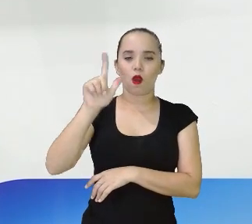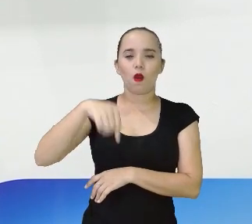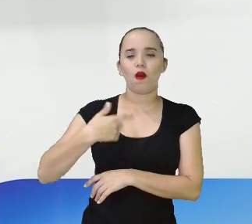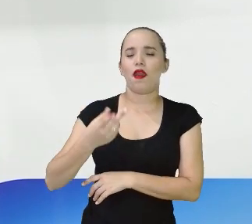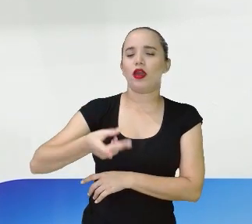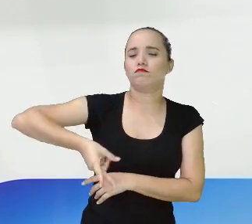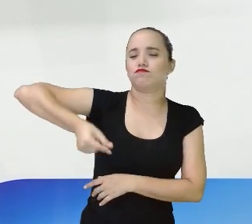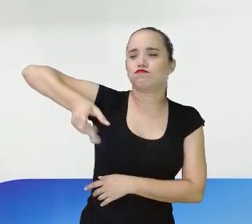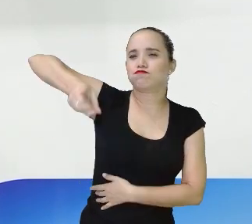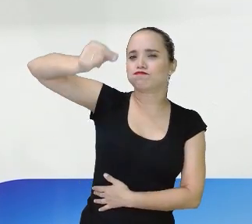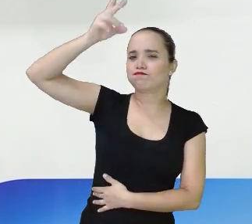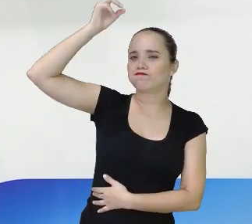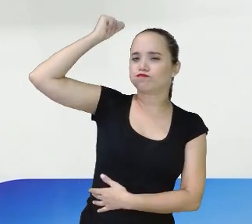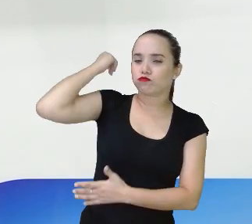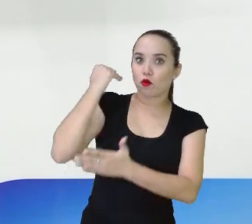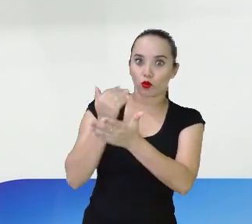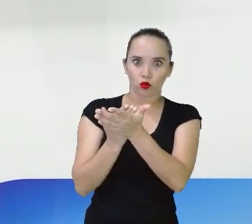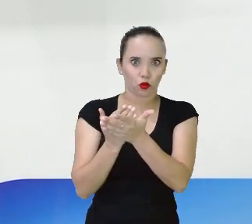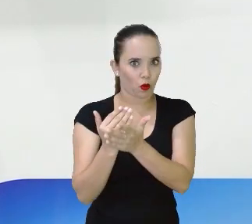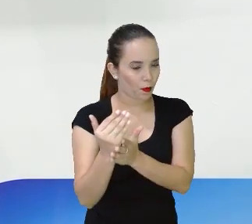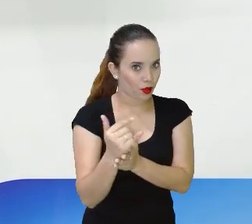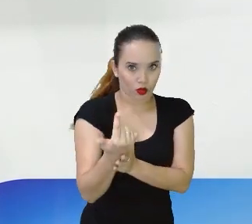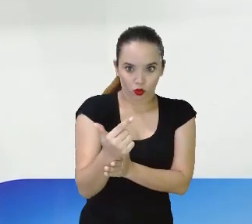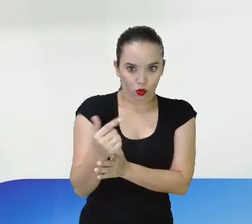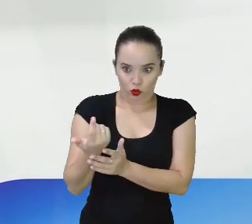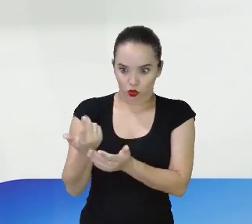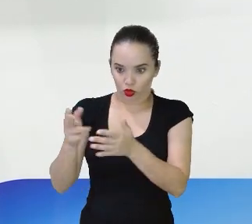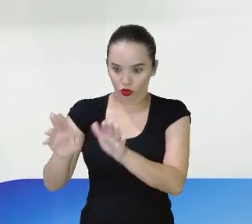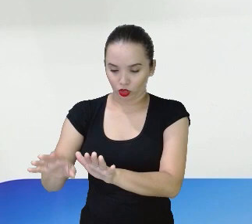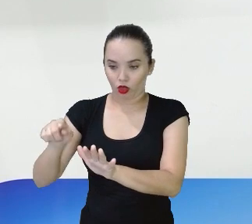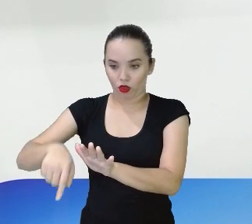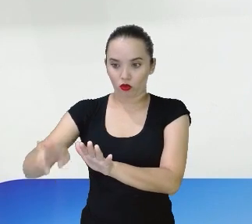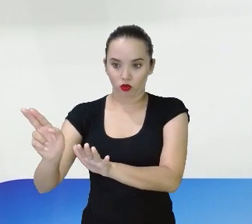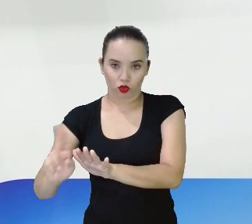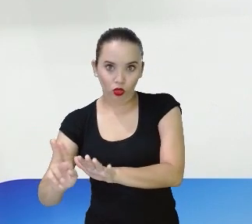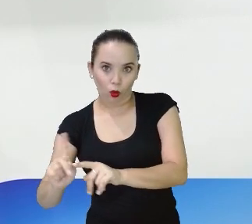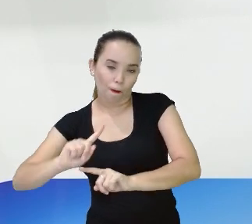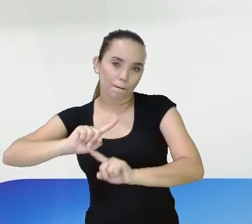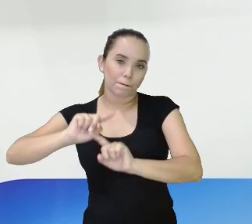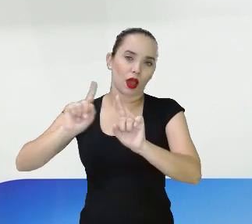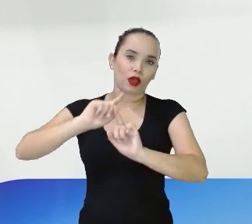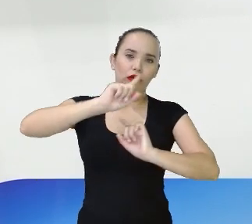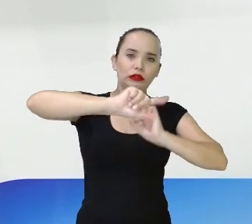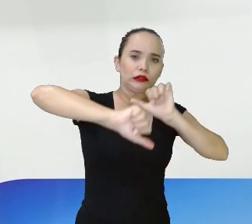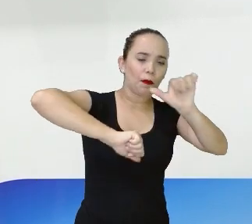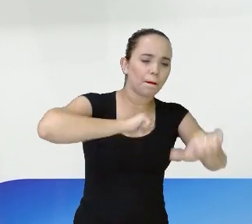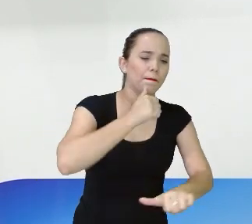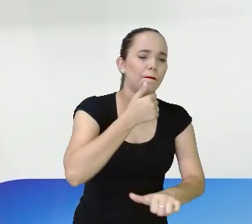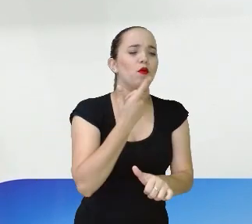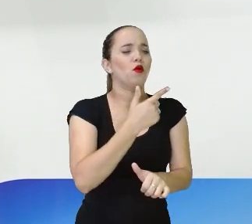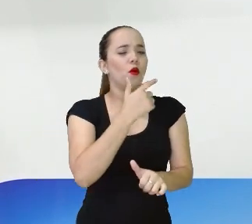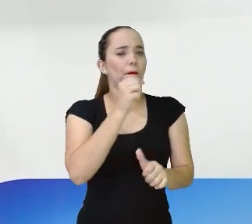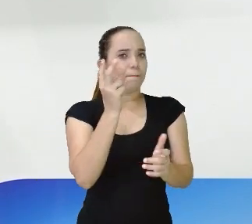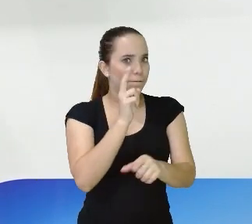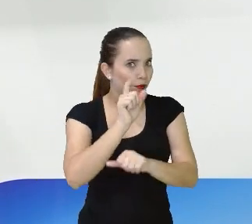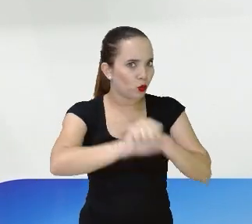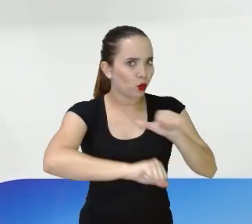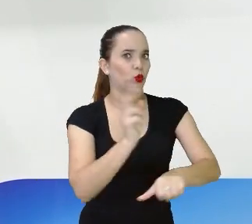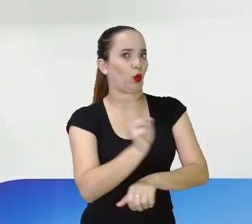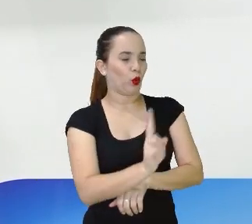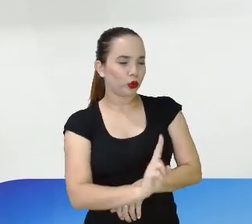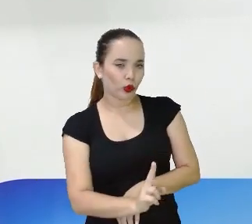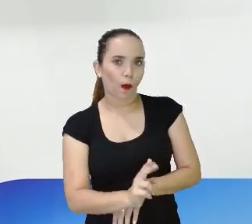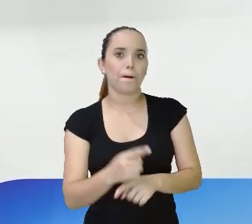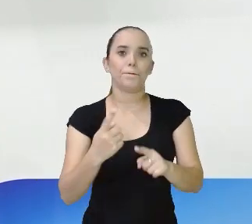no início ele não ia ter este nome, mas depois, em homenagem, né, à filha de Dom Pedro II, aí colocaram